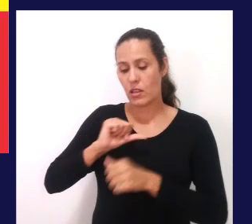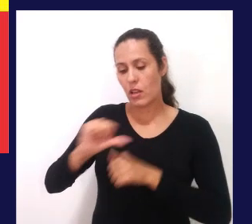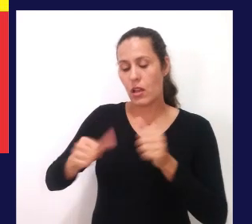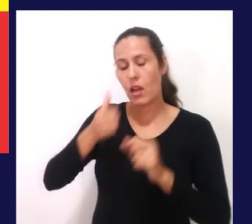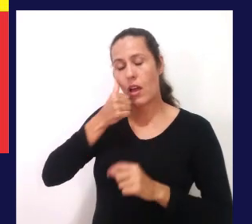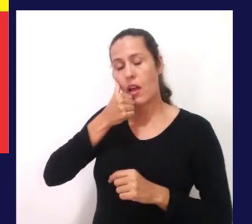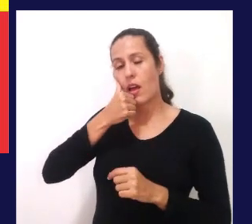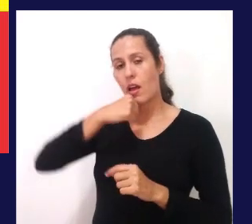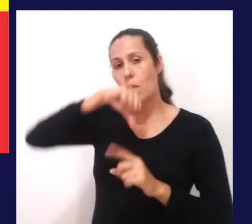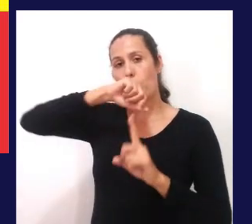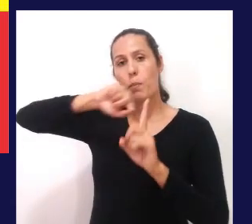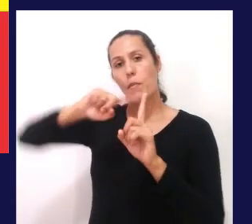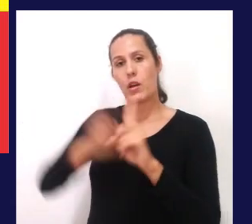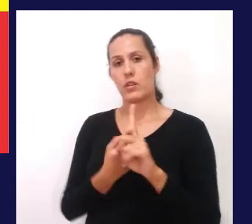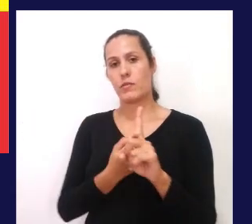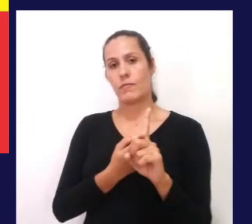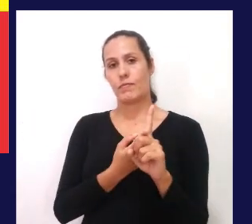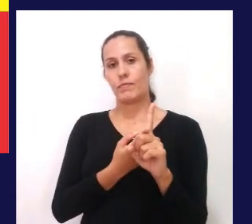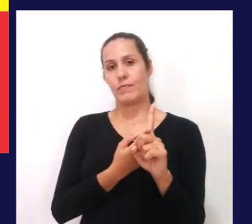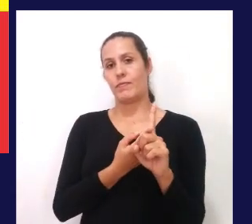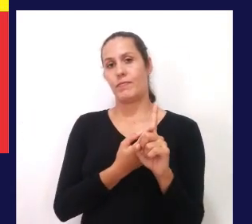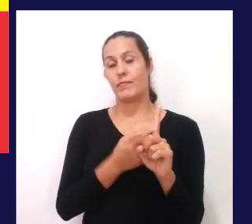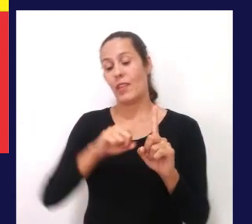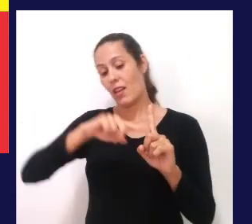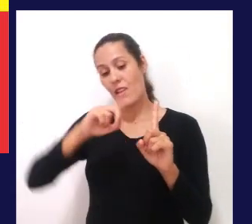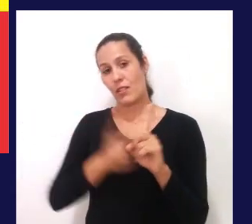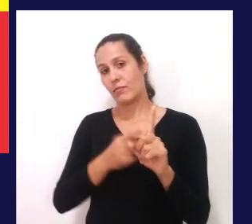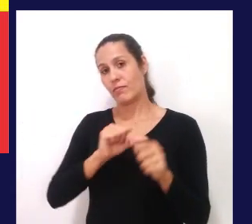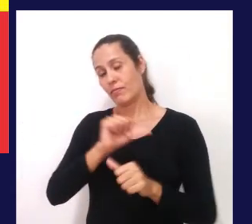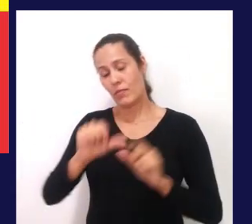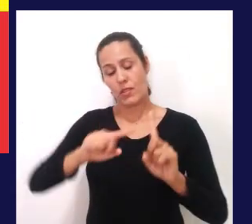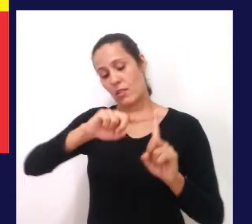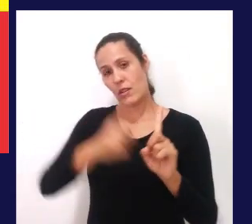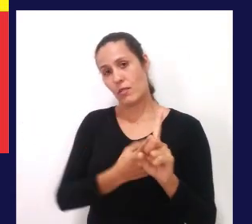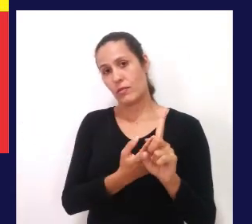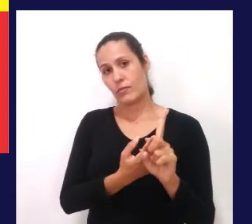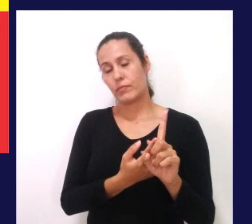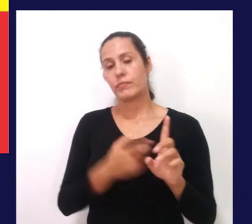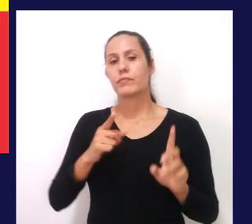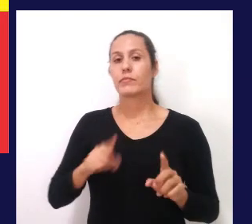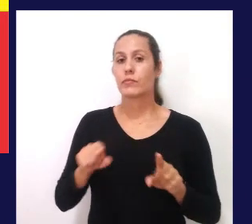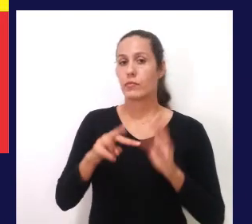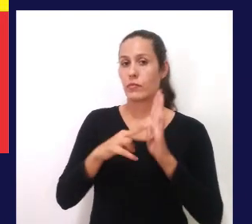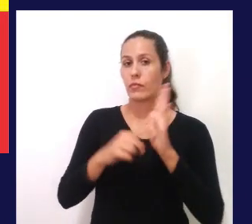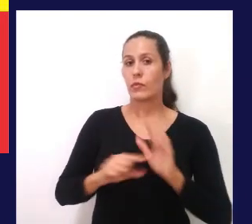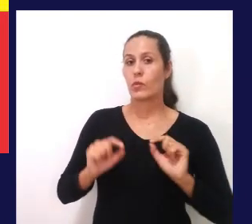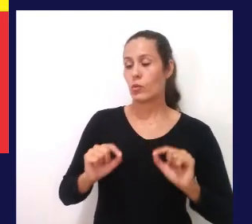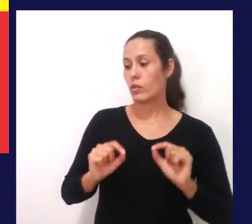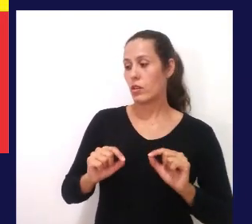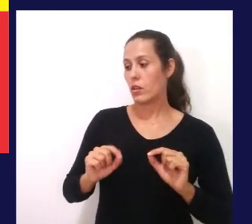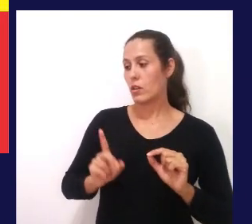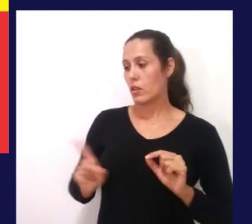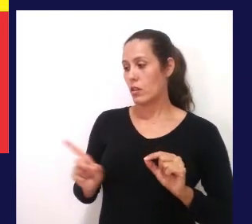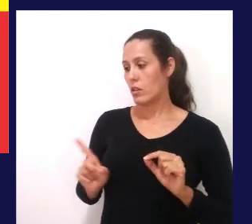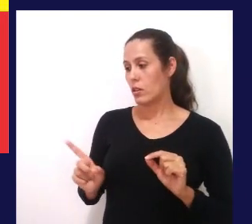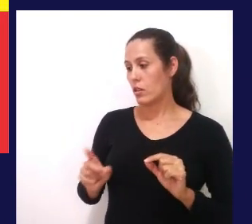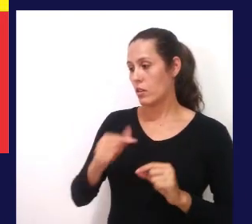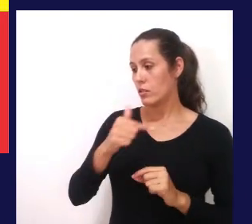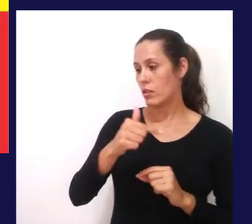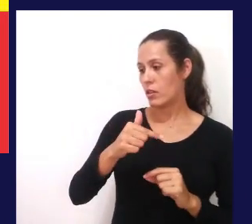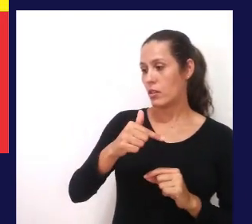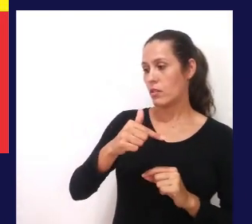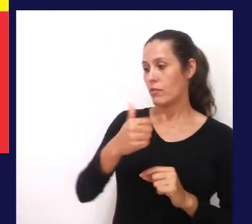Brasil. Em 2000, dos 2,5 milhões de partos que foram realizados